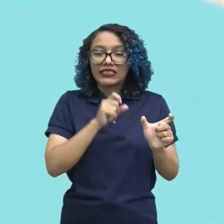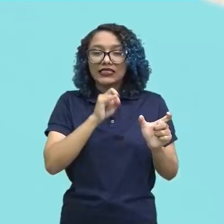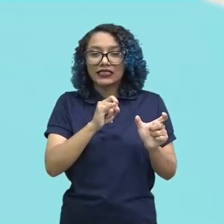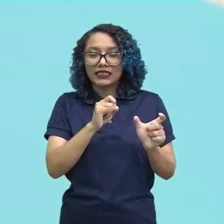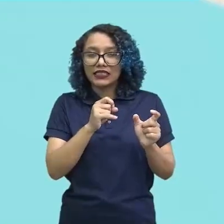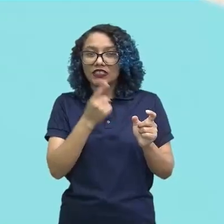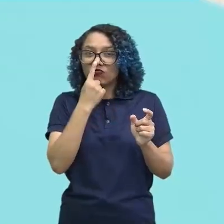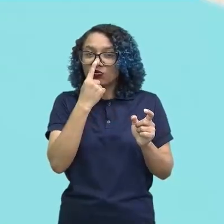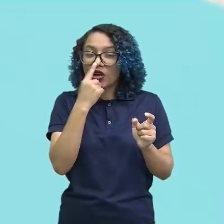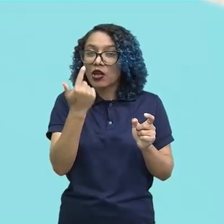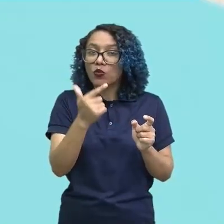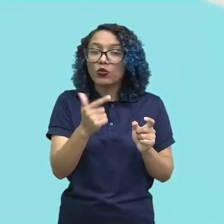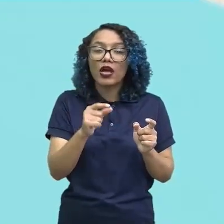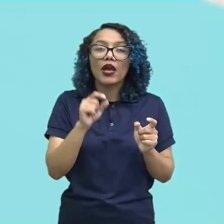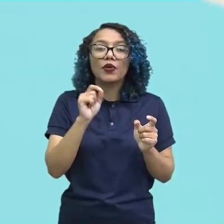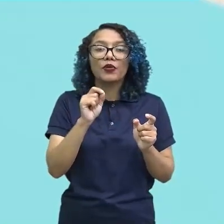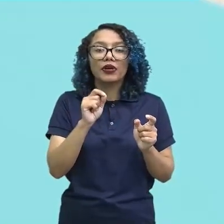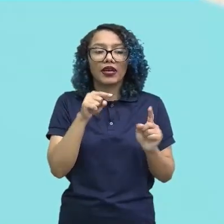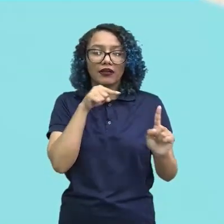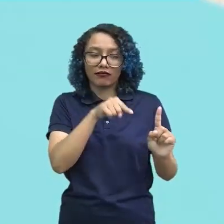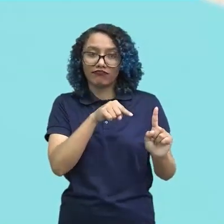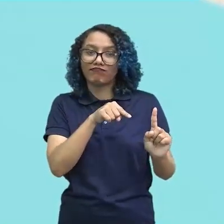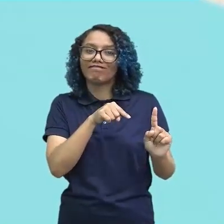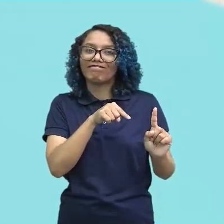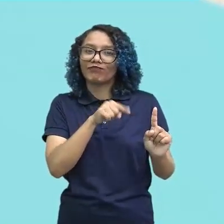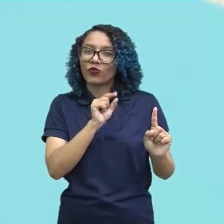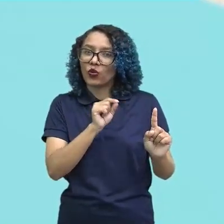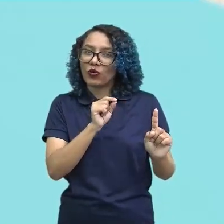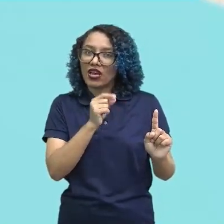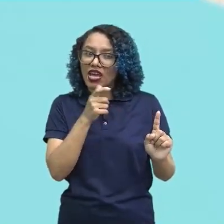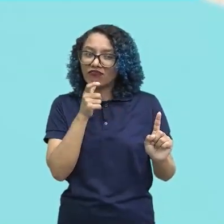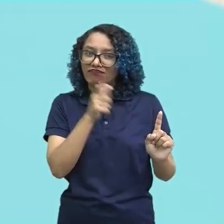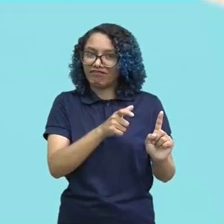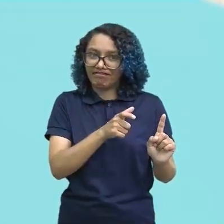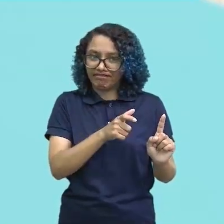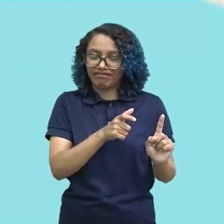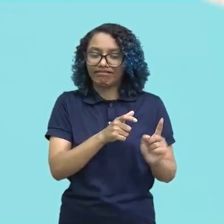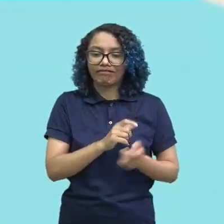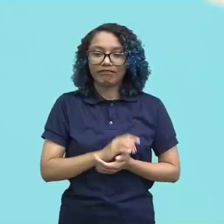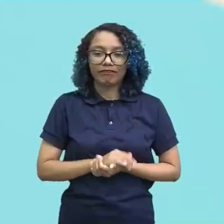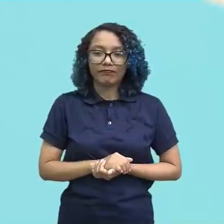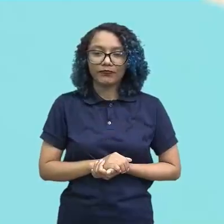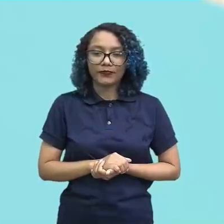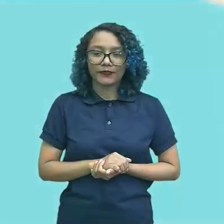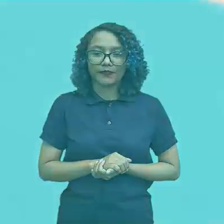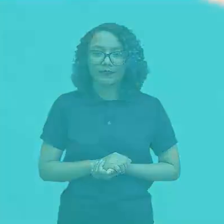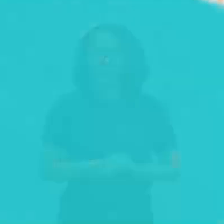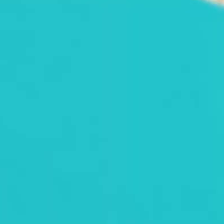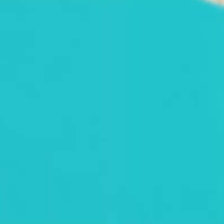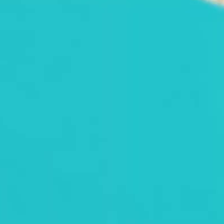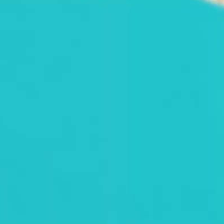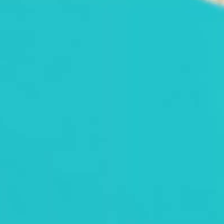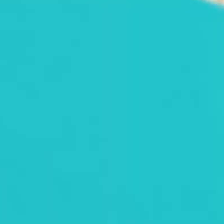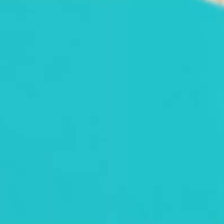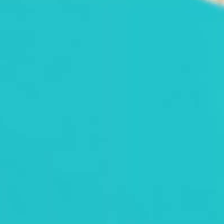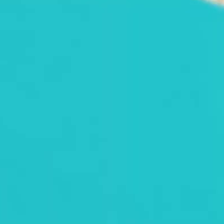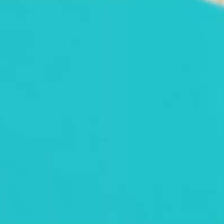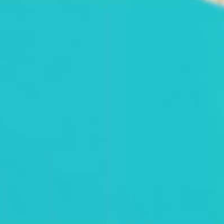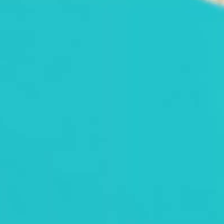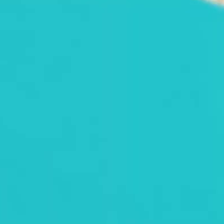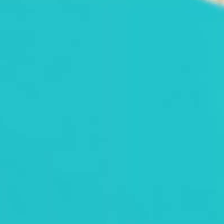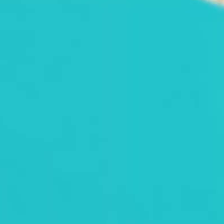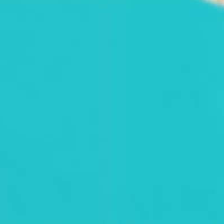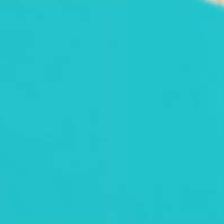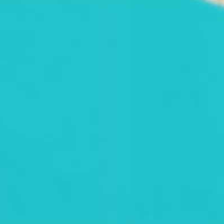tanta intimidade com a pessoa vai ficar muito ofendida com você. Provavelmente é isso que vai acontecer.